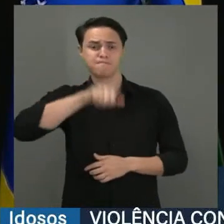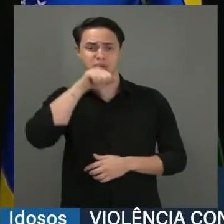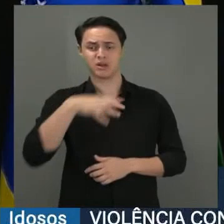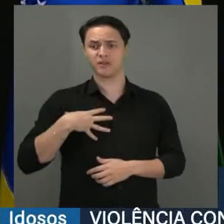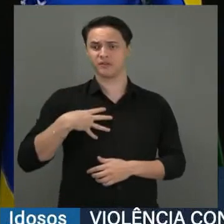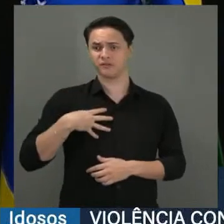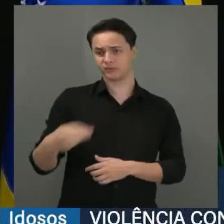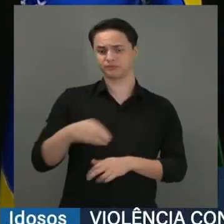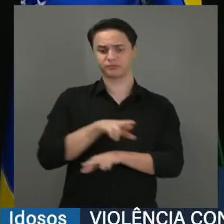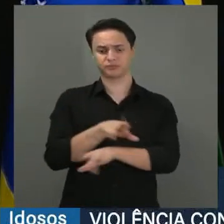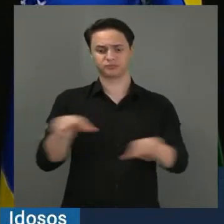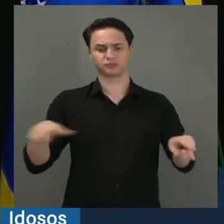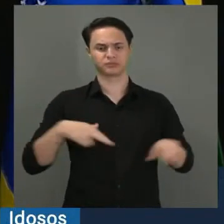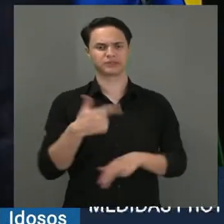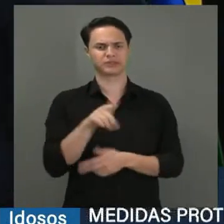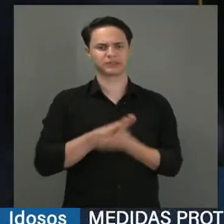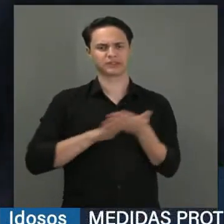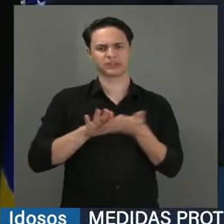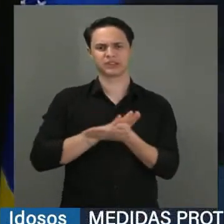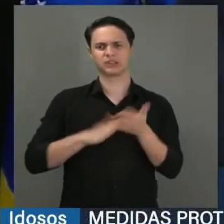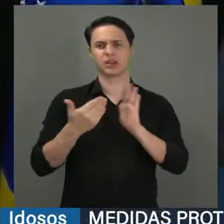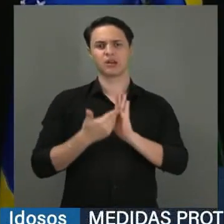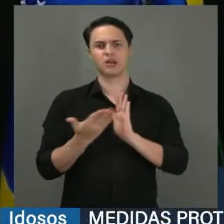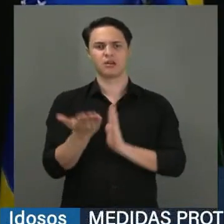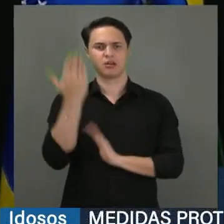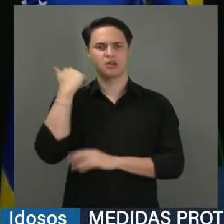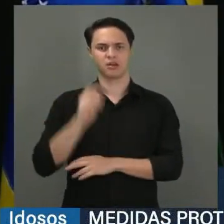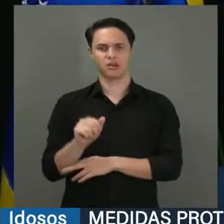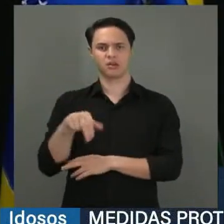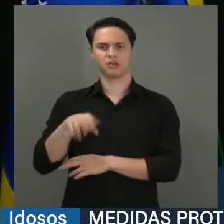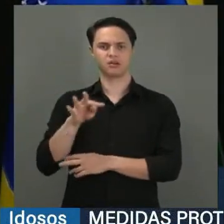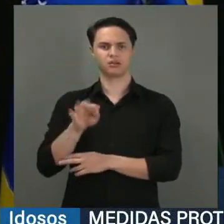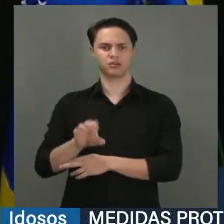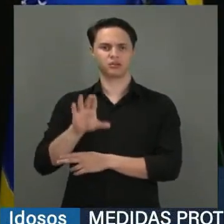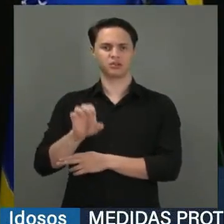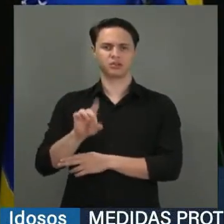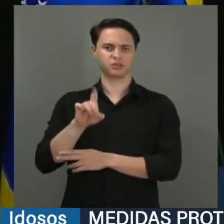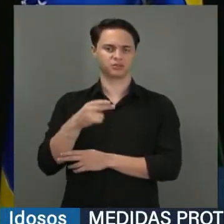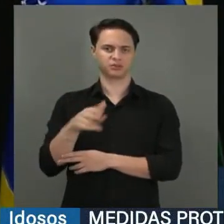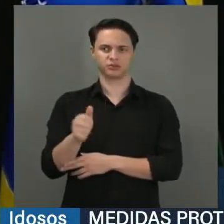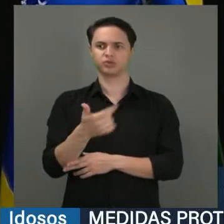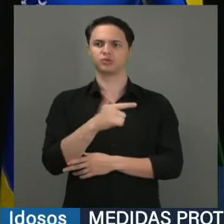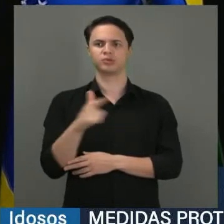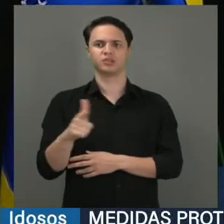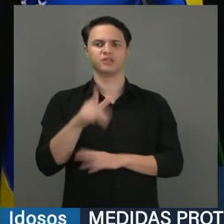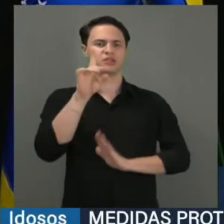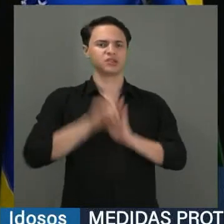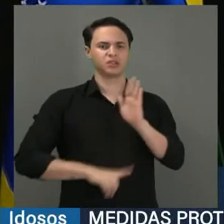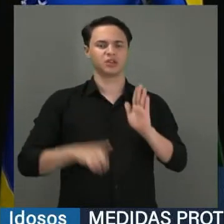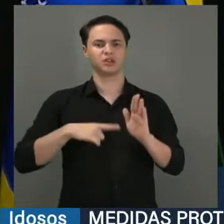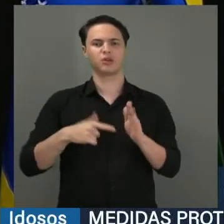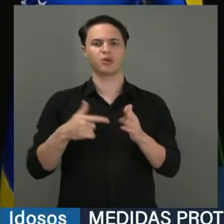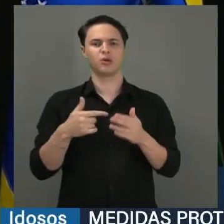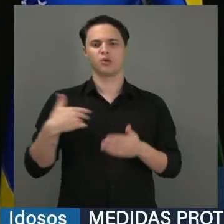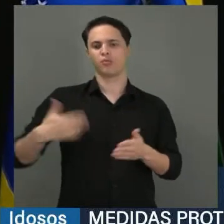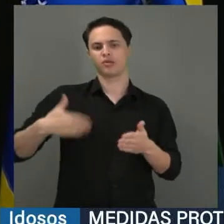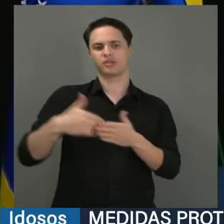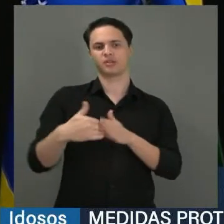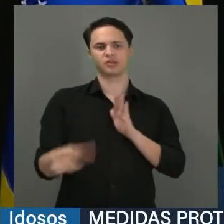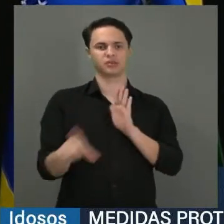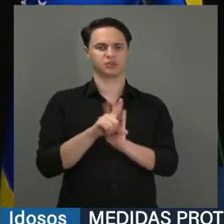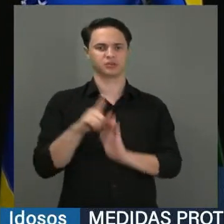e filhos, sem nenhum antecedente criminal, não tiveram direito ao devido processo legal, com